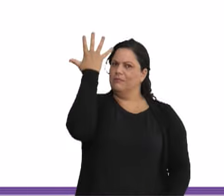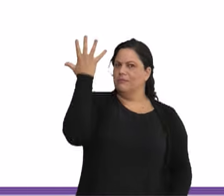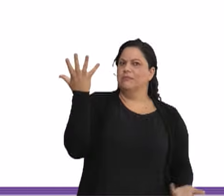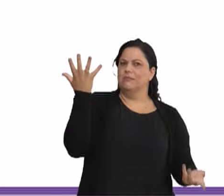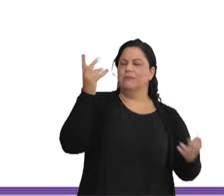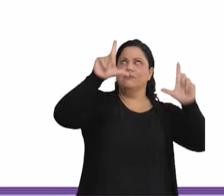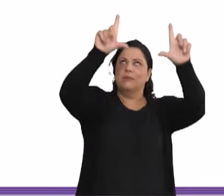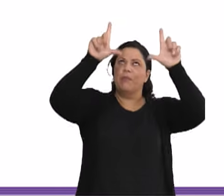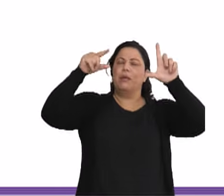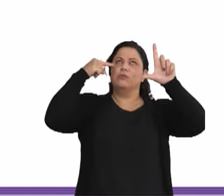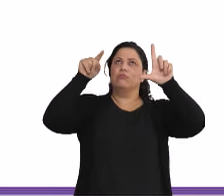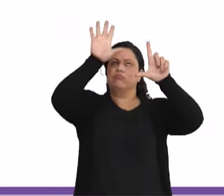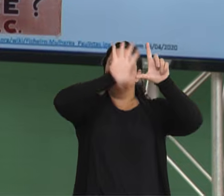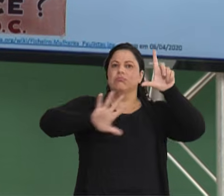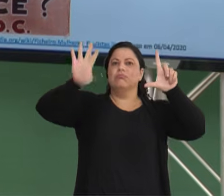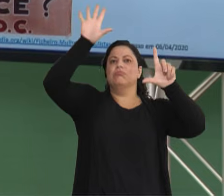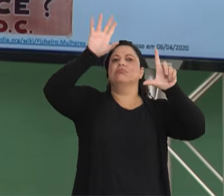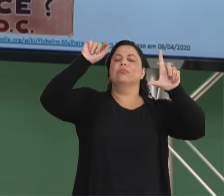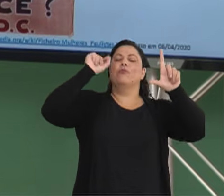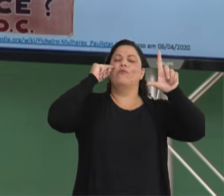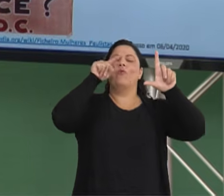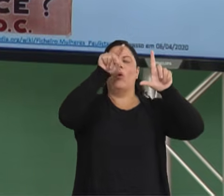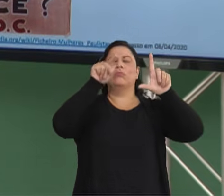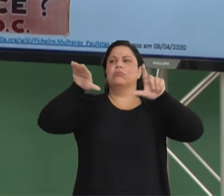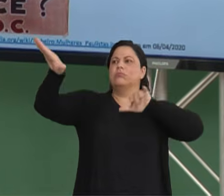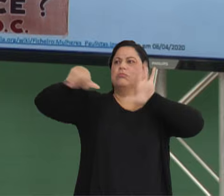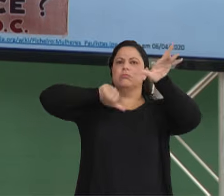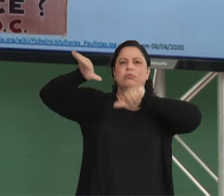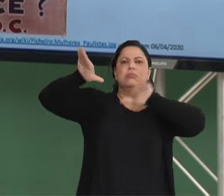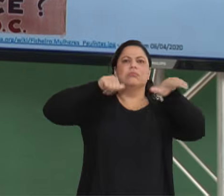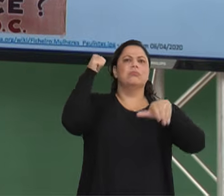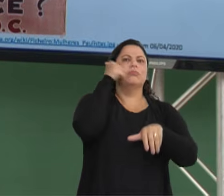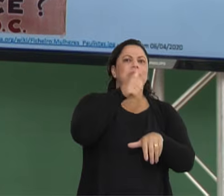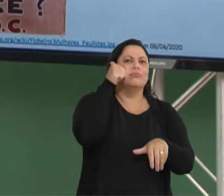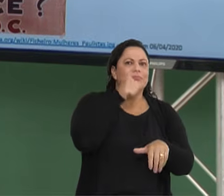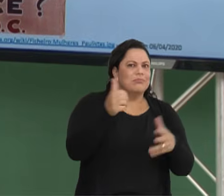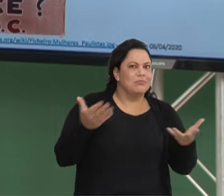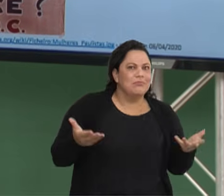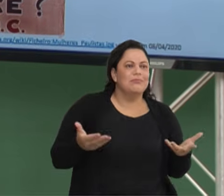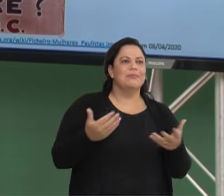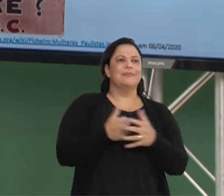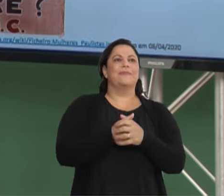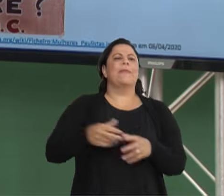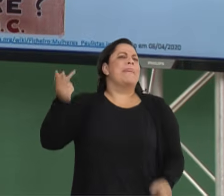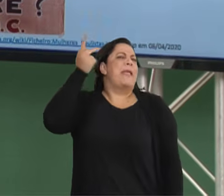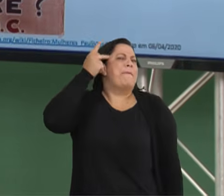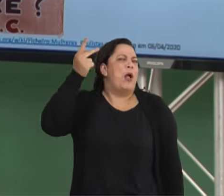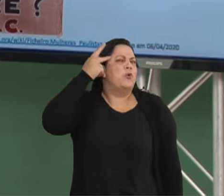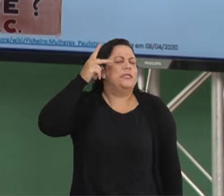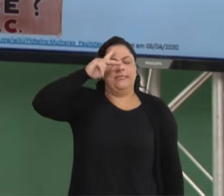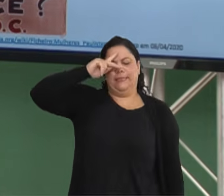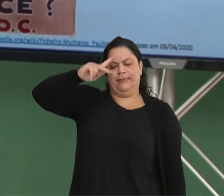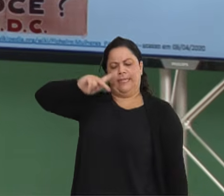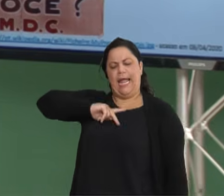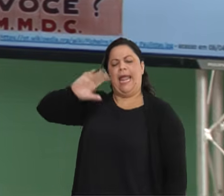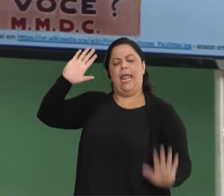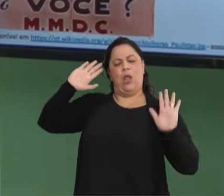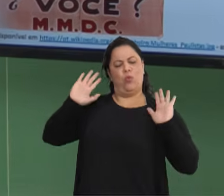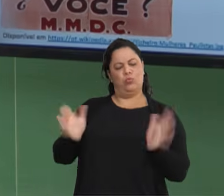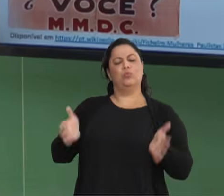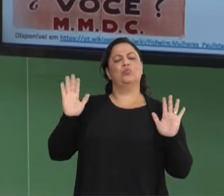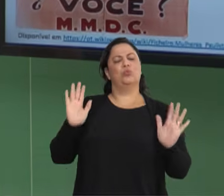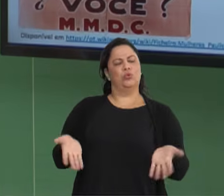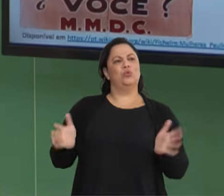para você entender agora, um chamamento às mulheres. Paulista, eu já cumpri o meu dever.